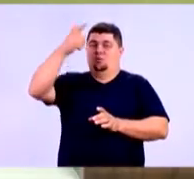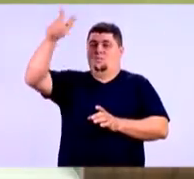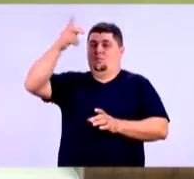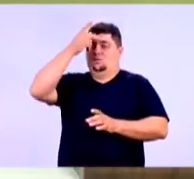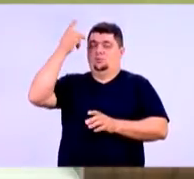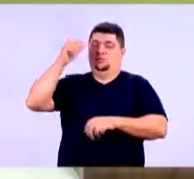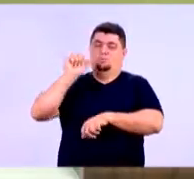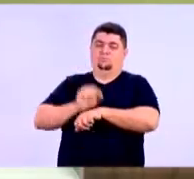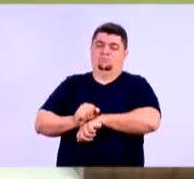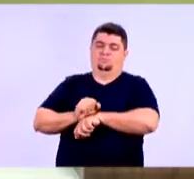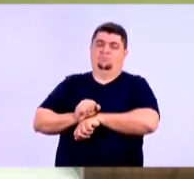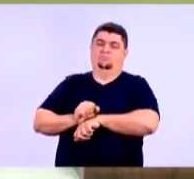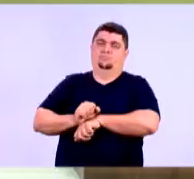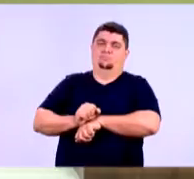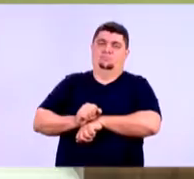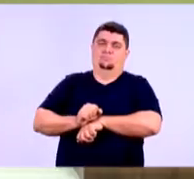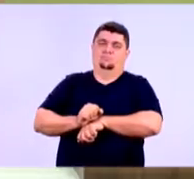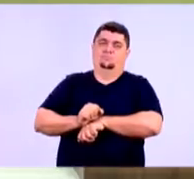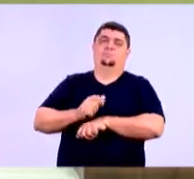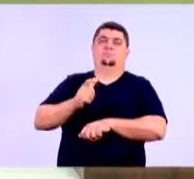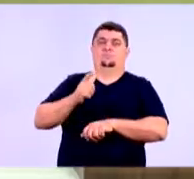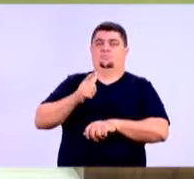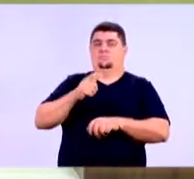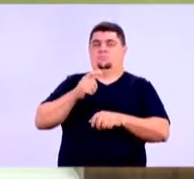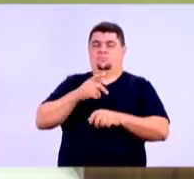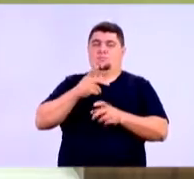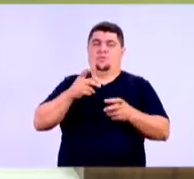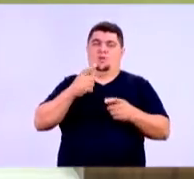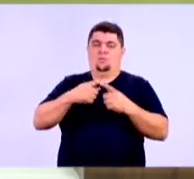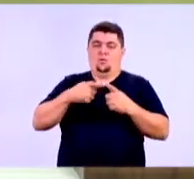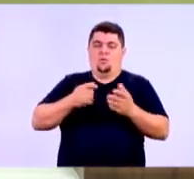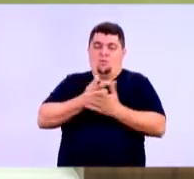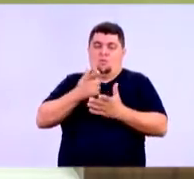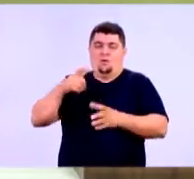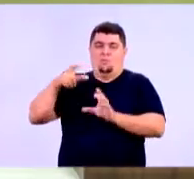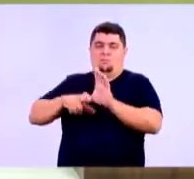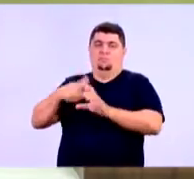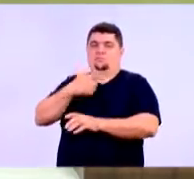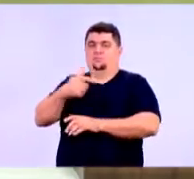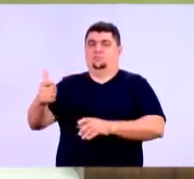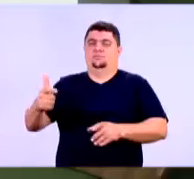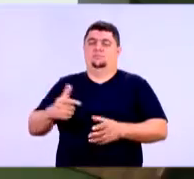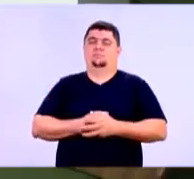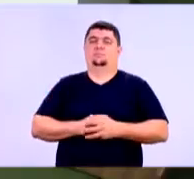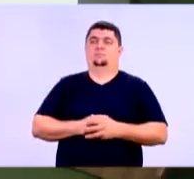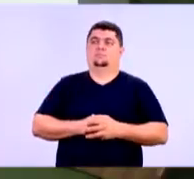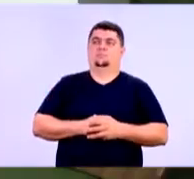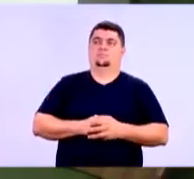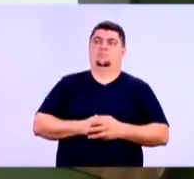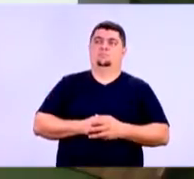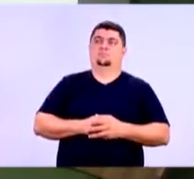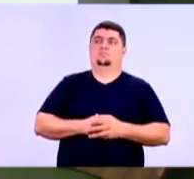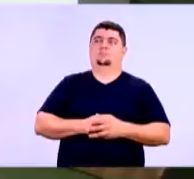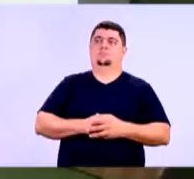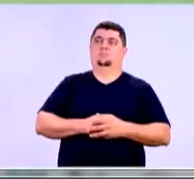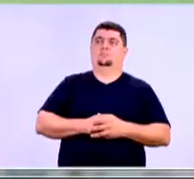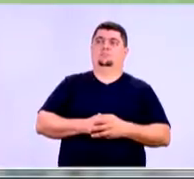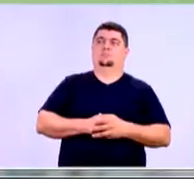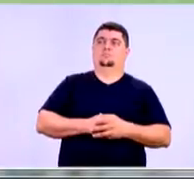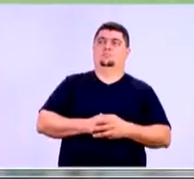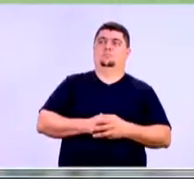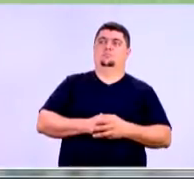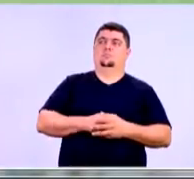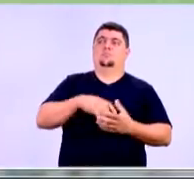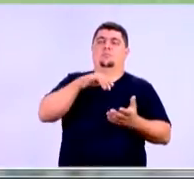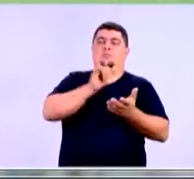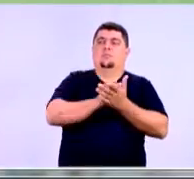ali parado no produto que você comprou e não pagou. Muito bom. Vamos continuar aqui? O cadastro e